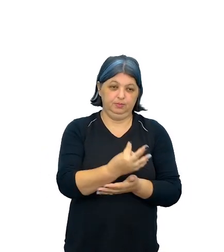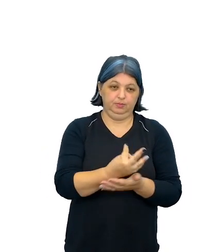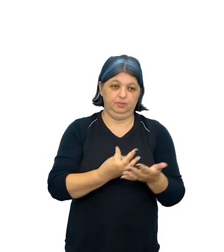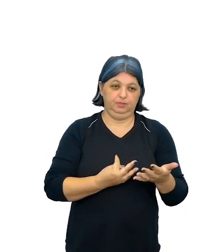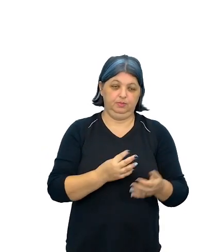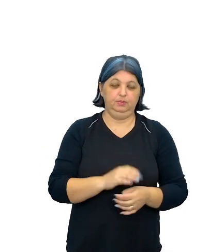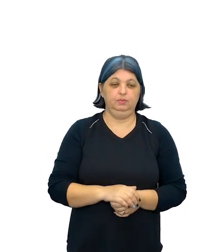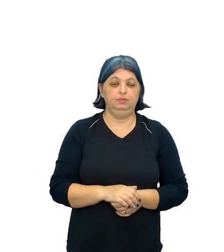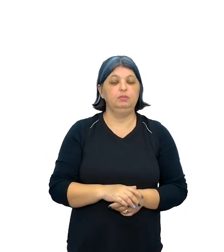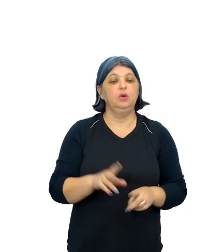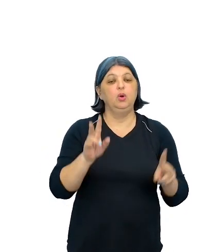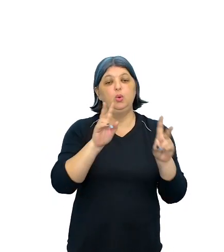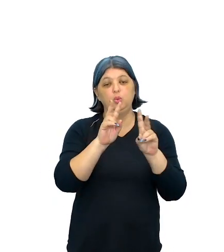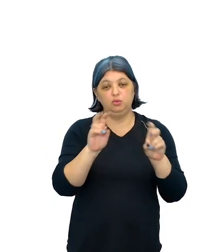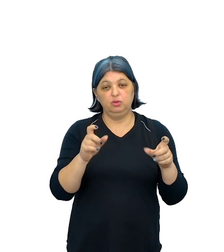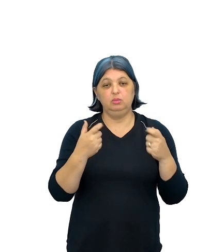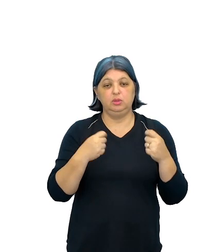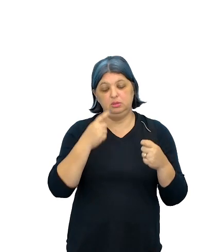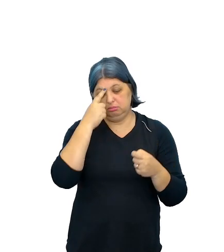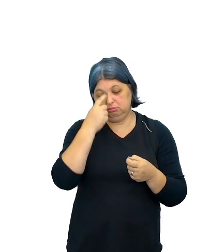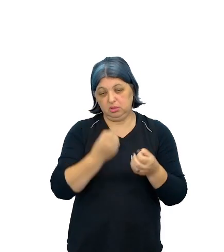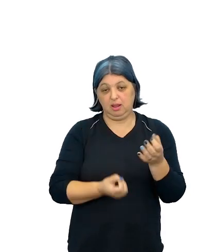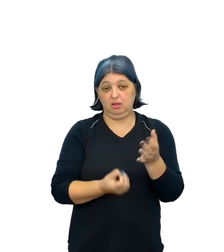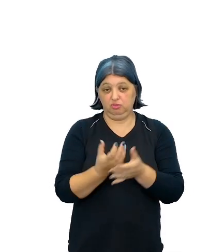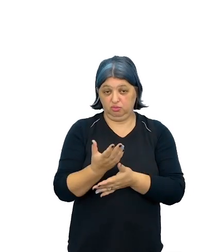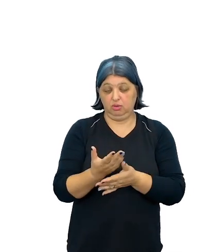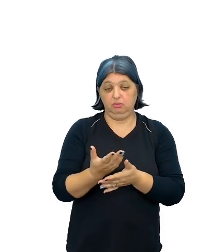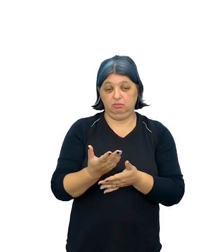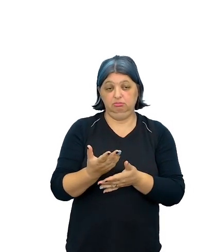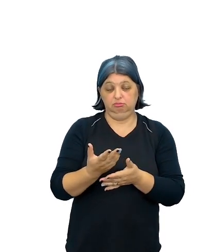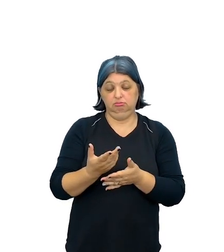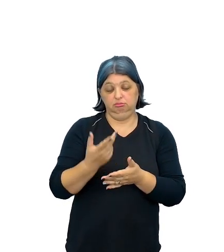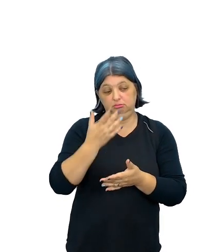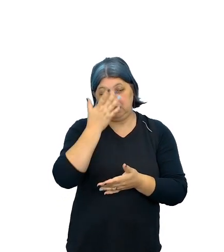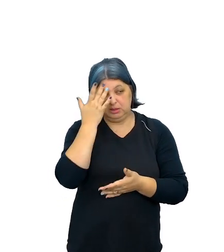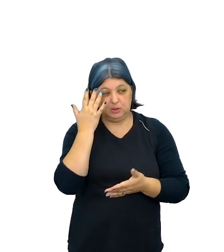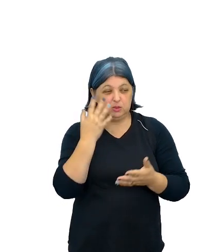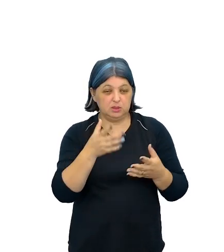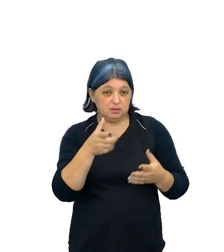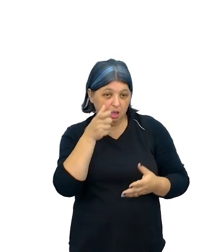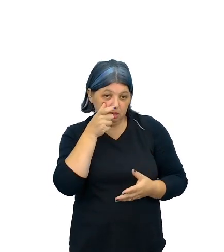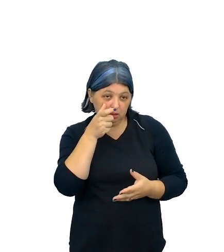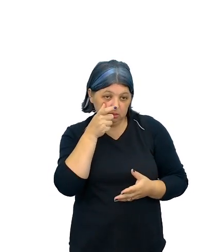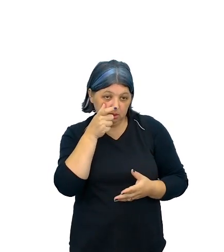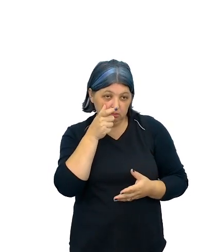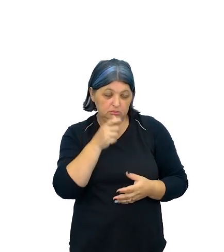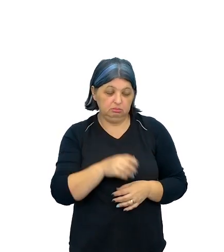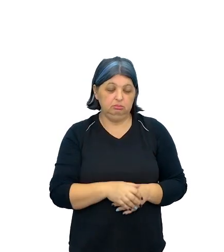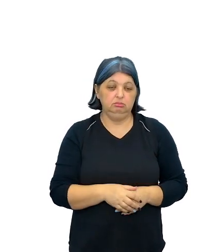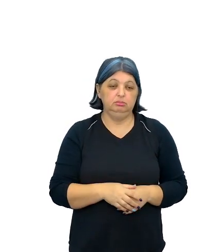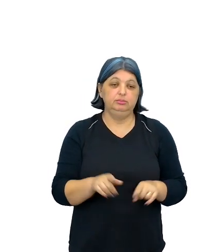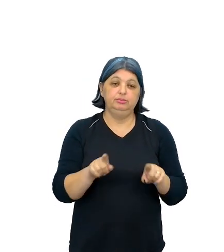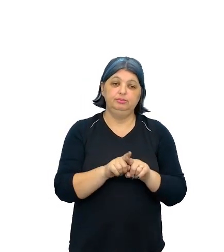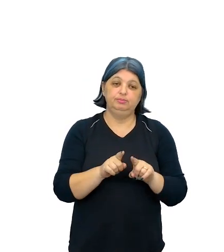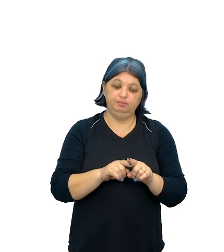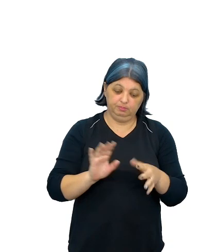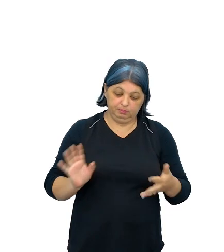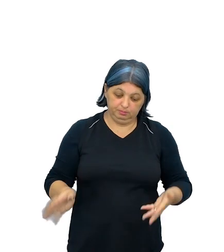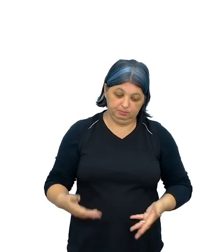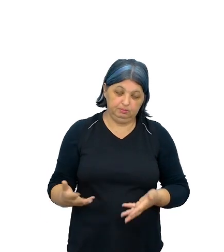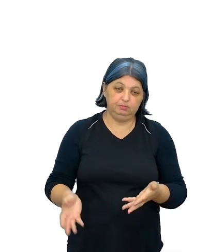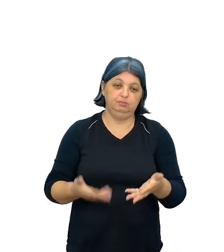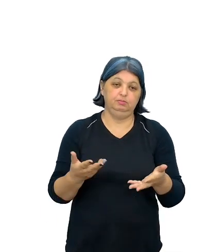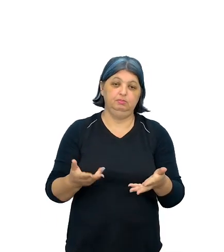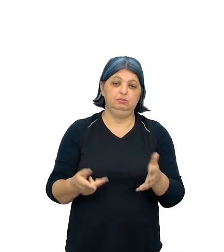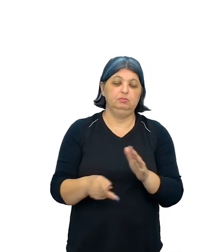texto. Então, o título geralmente tem que ser criativo, chamativo, de maneira que possa promover aí até